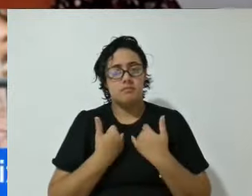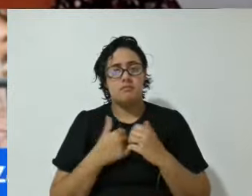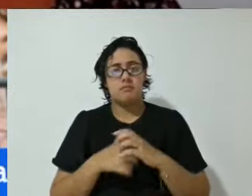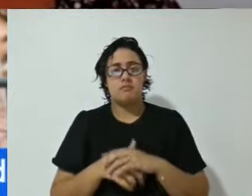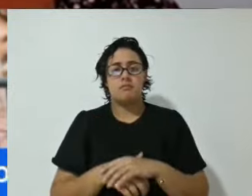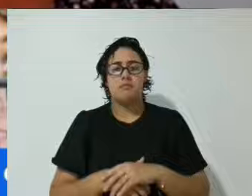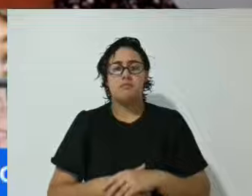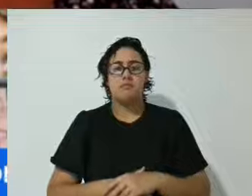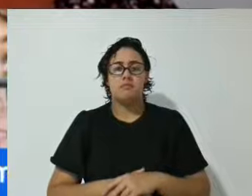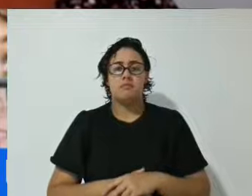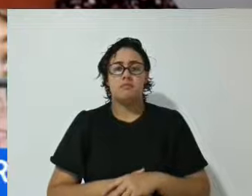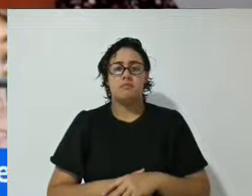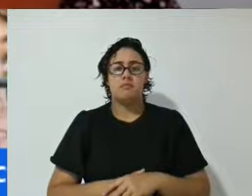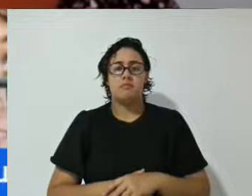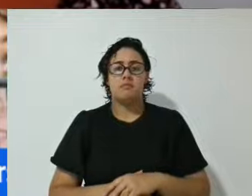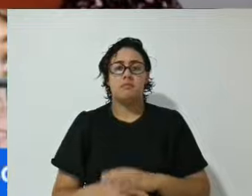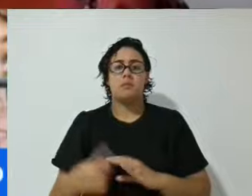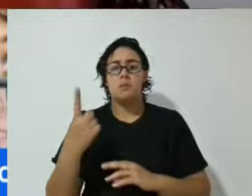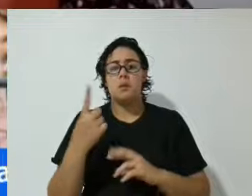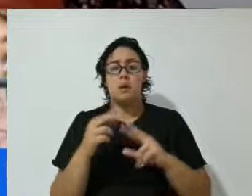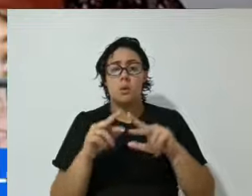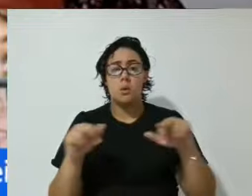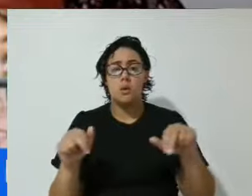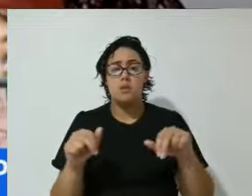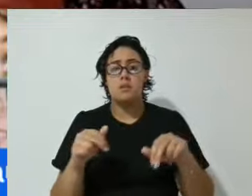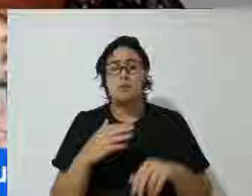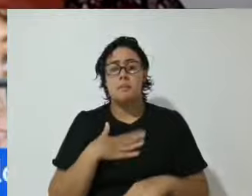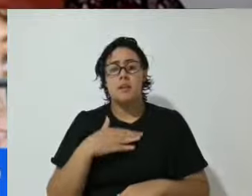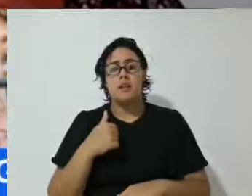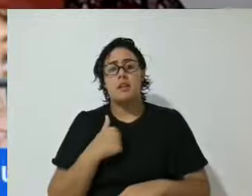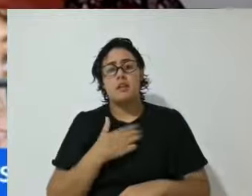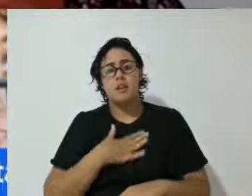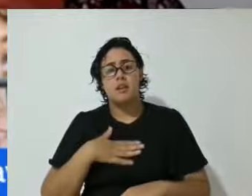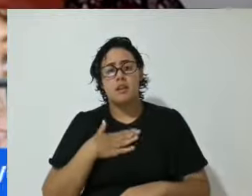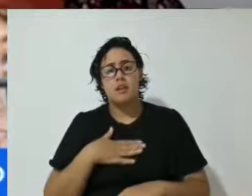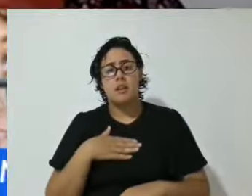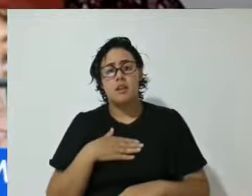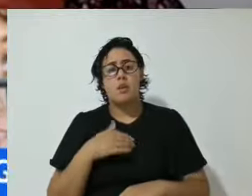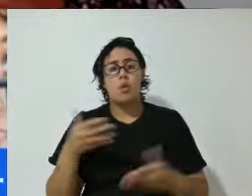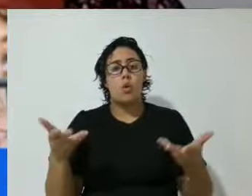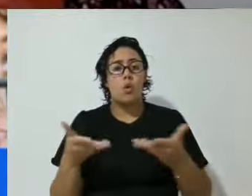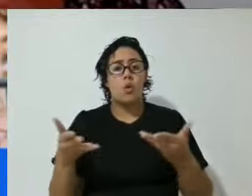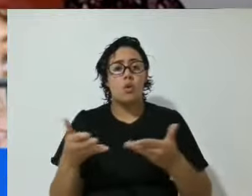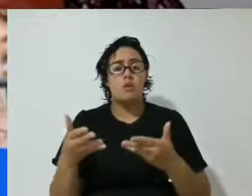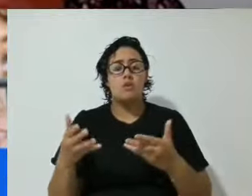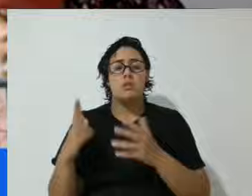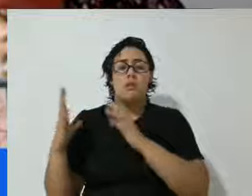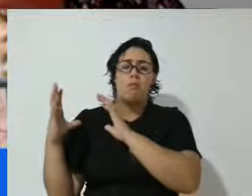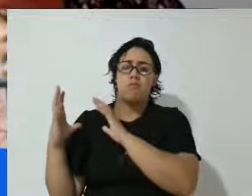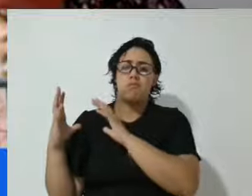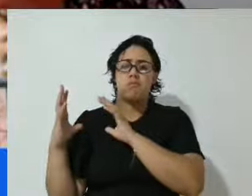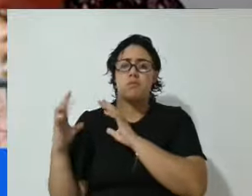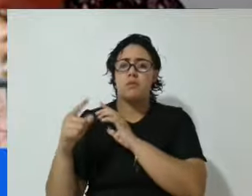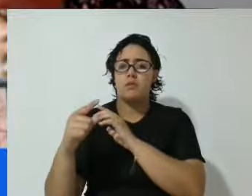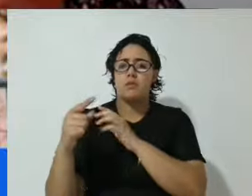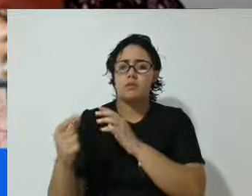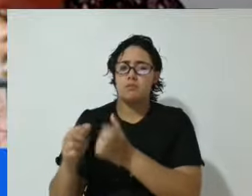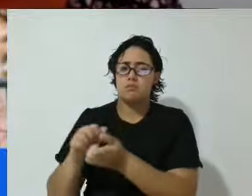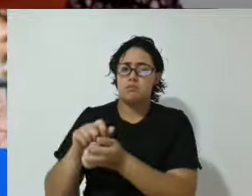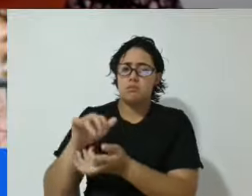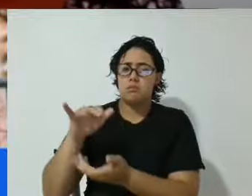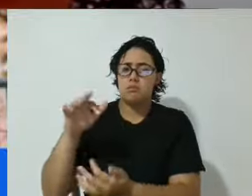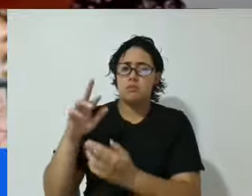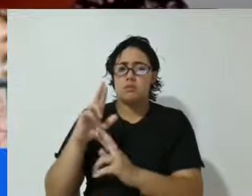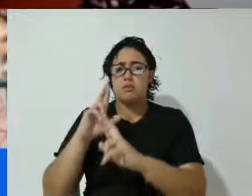uma coisa aqui, queridona. Atualmente, com a bagagem que se acumula ao longo desses aí, de chefias, né,